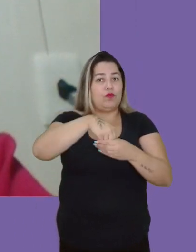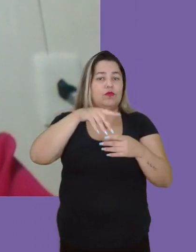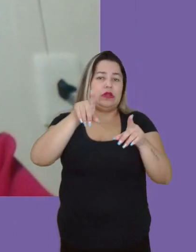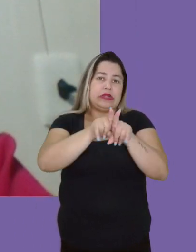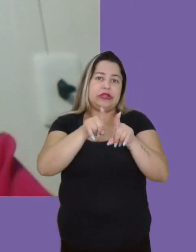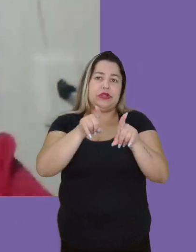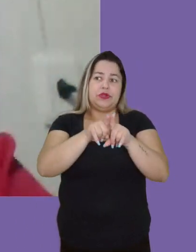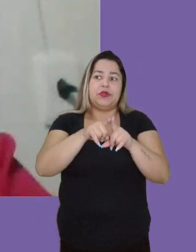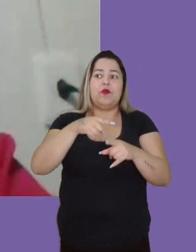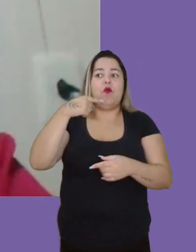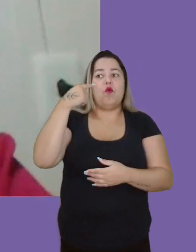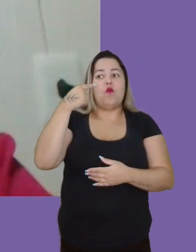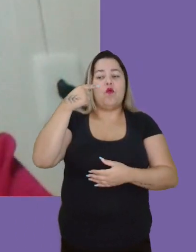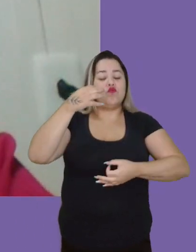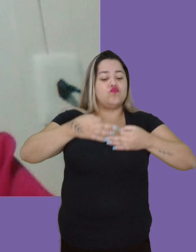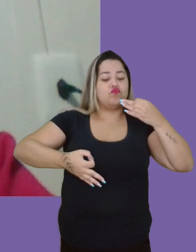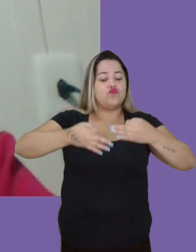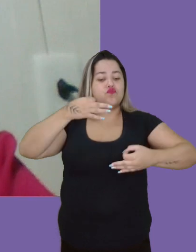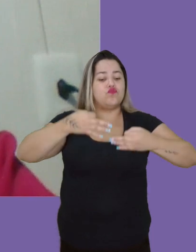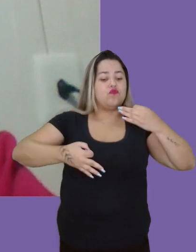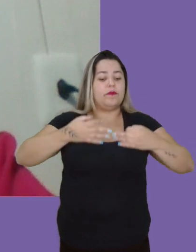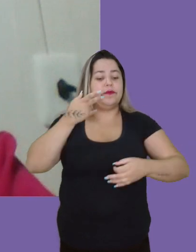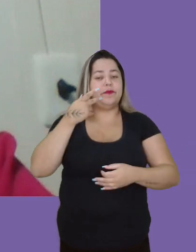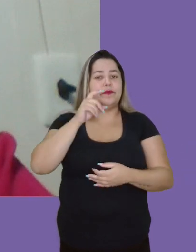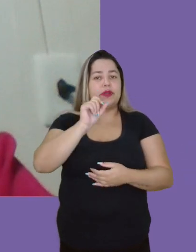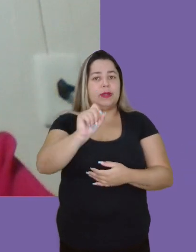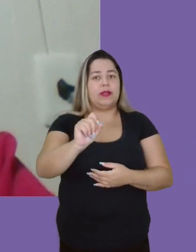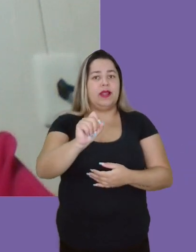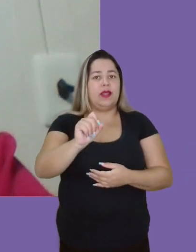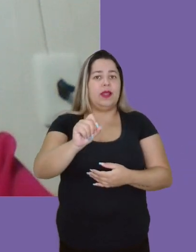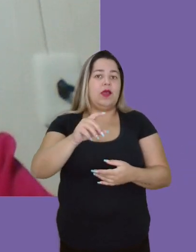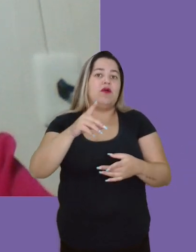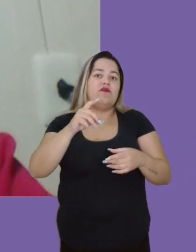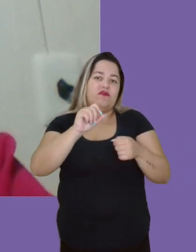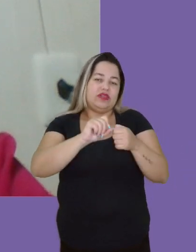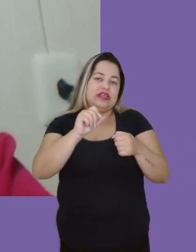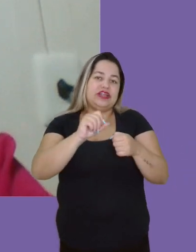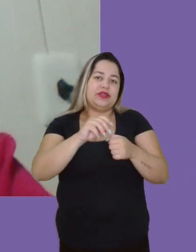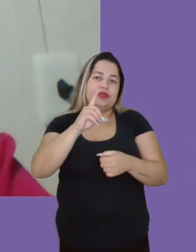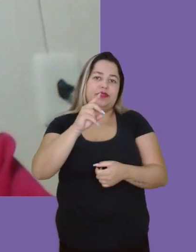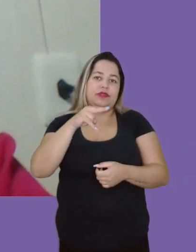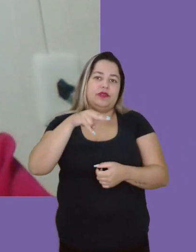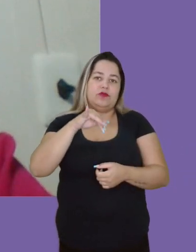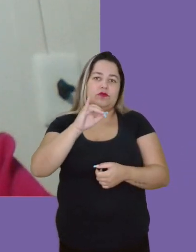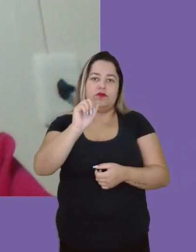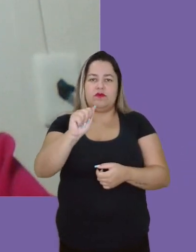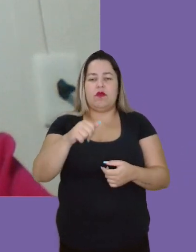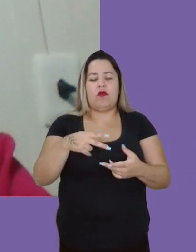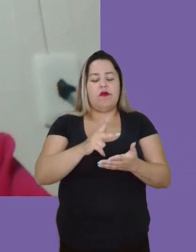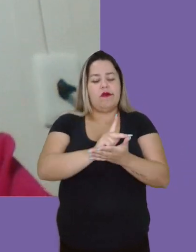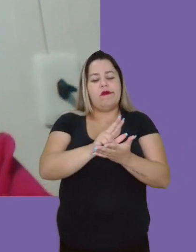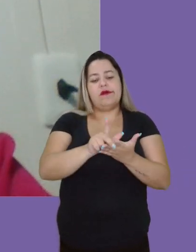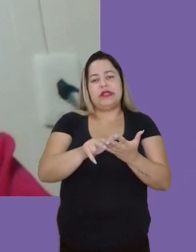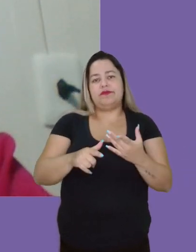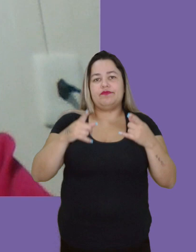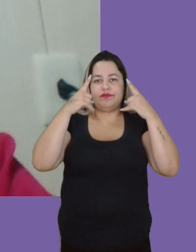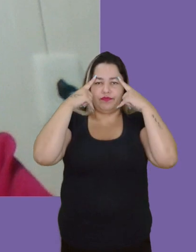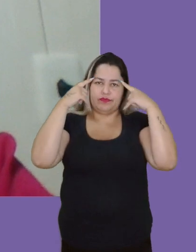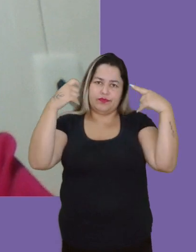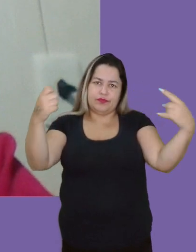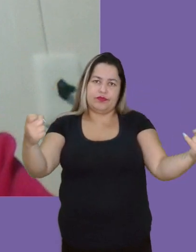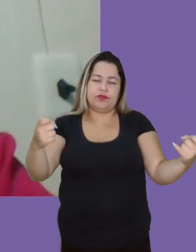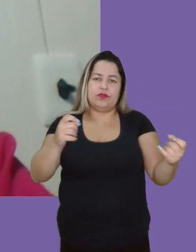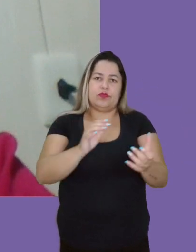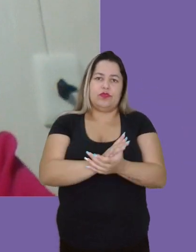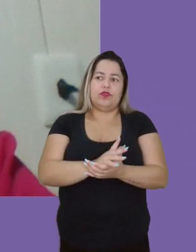para, né, denunciar nessas diversas formas de violência. No caso da violência política